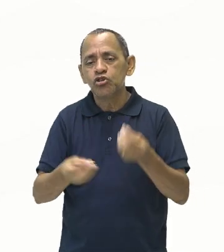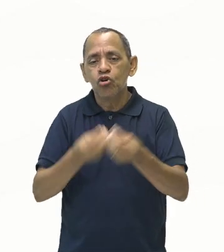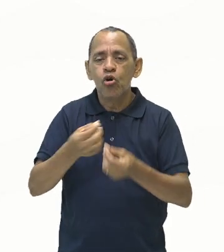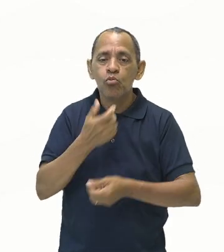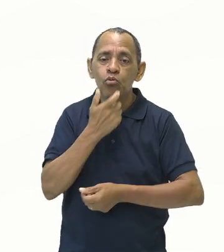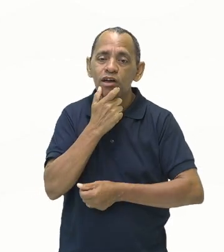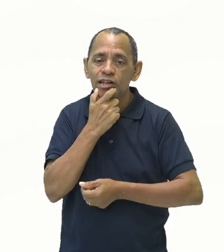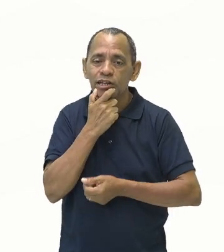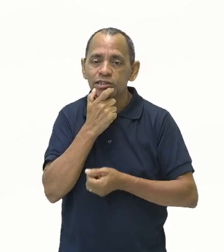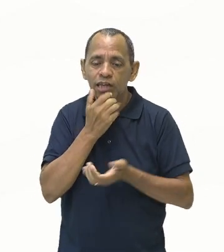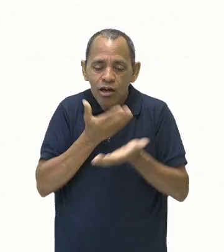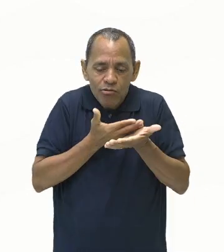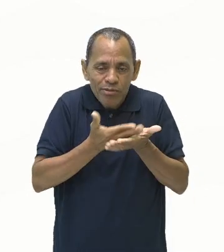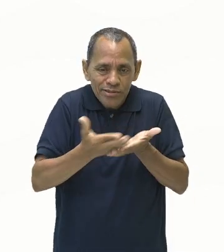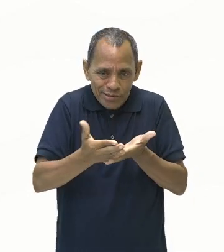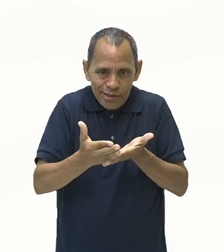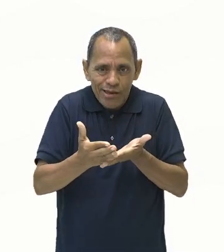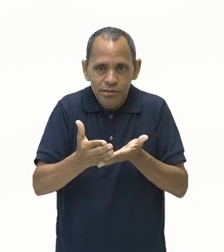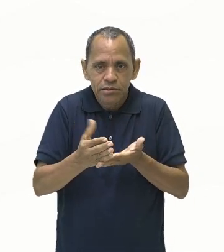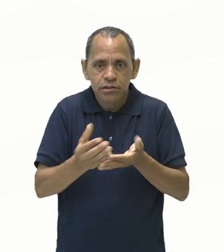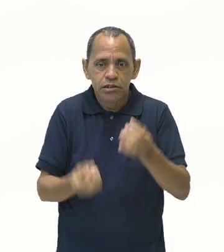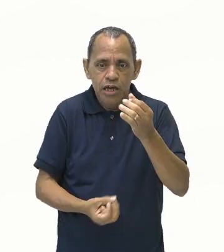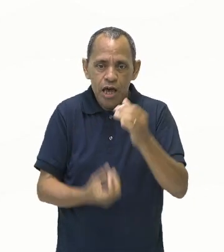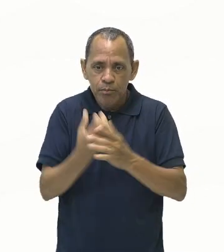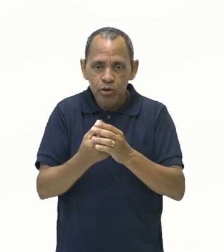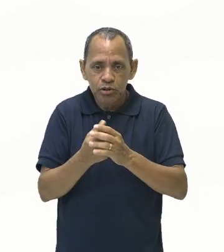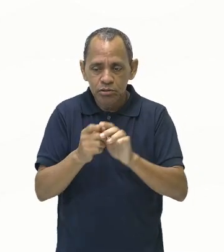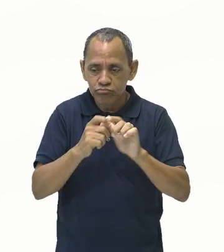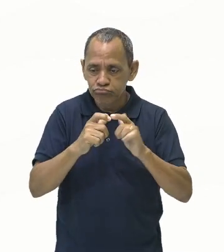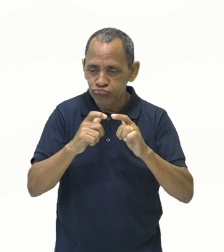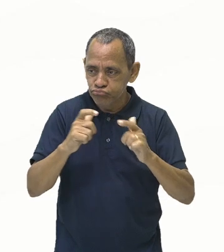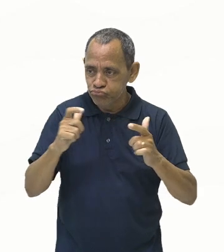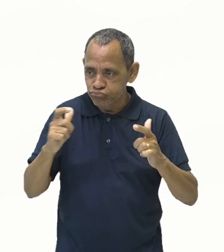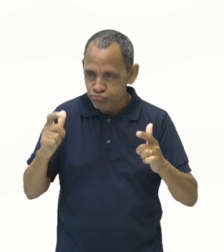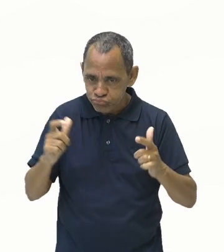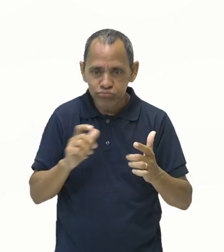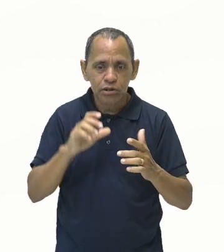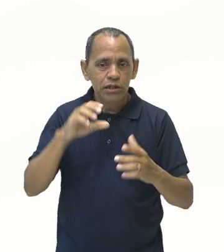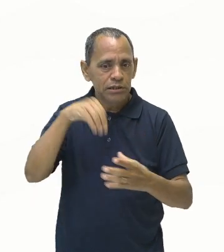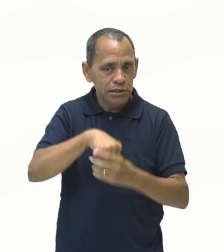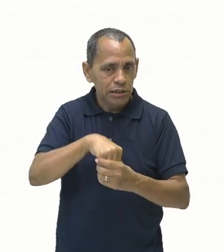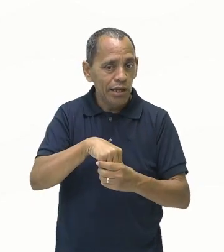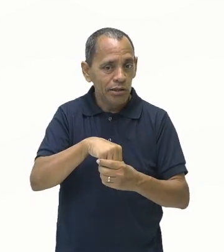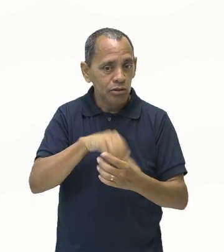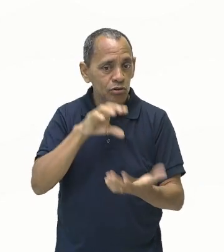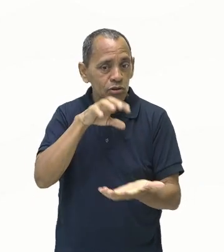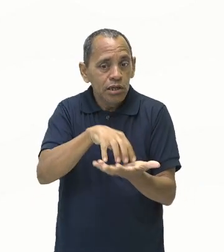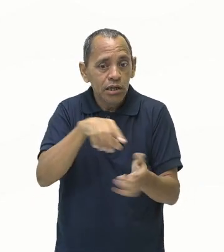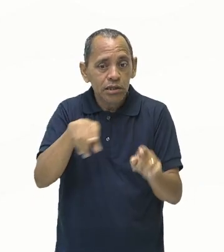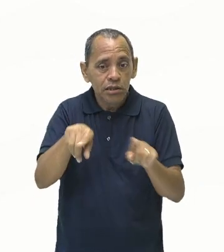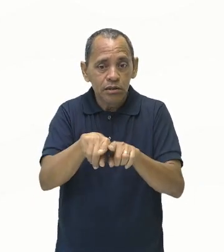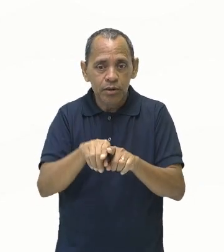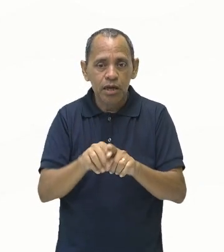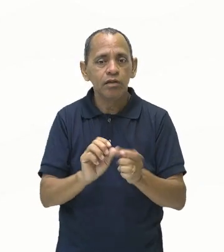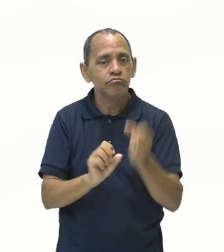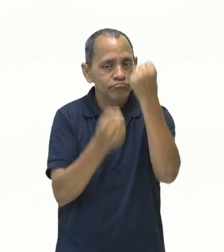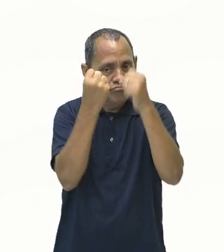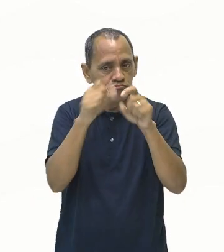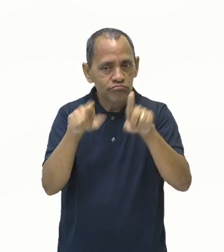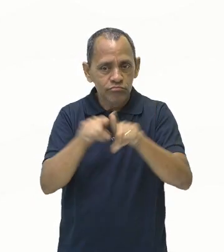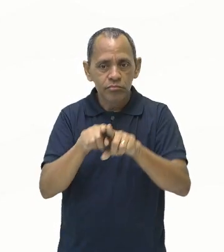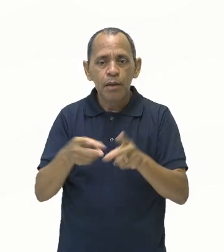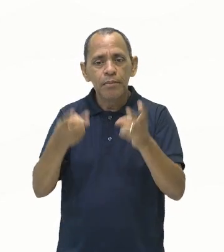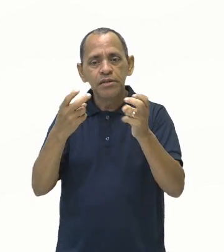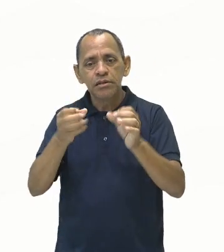Revolução Industrial, na produção em larga escala. Mas percebam que, para que